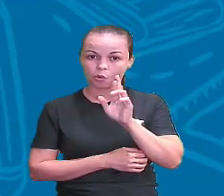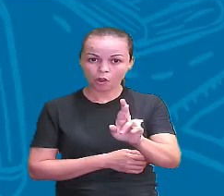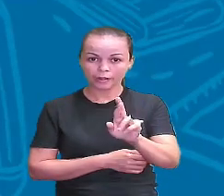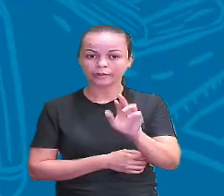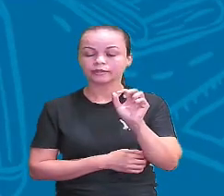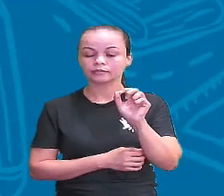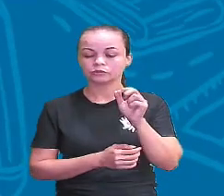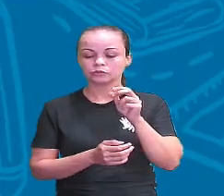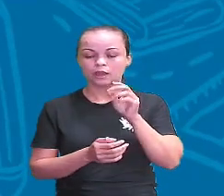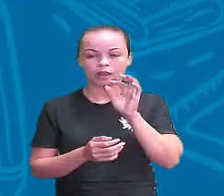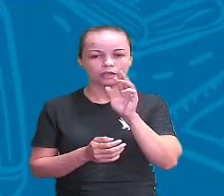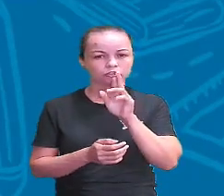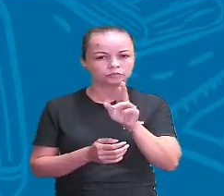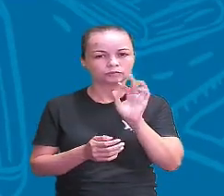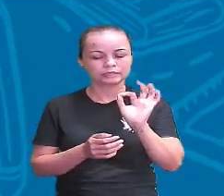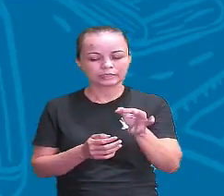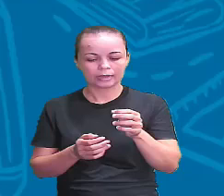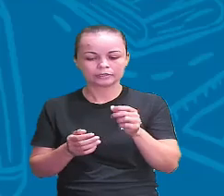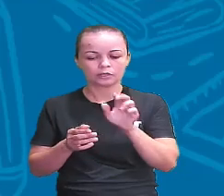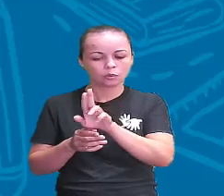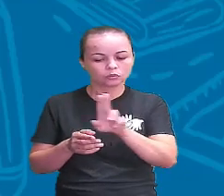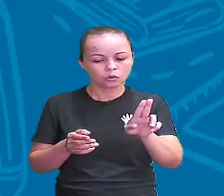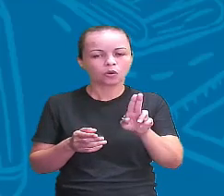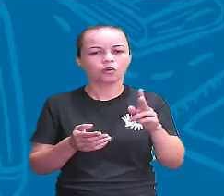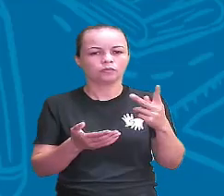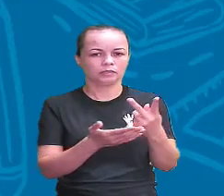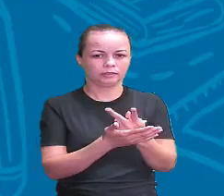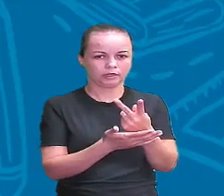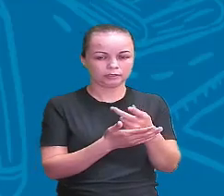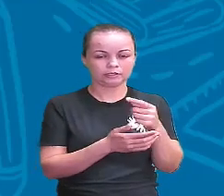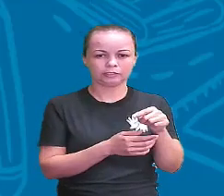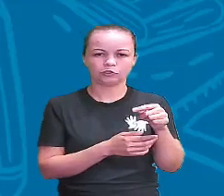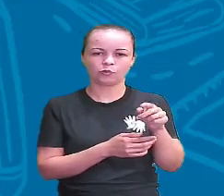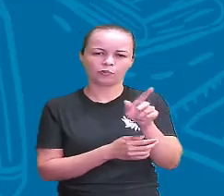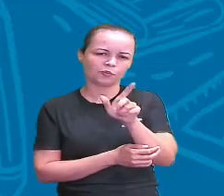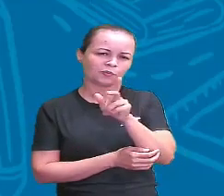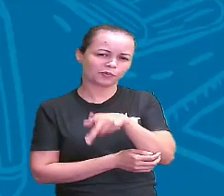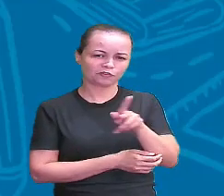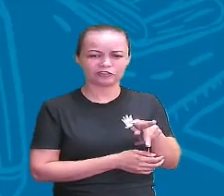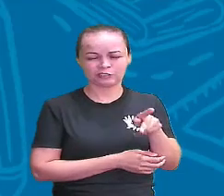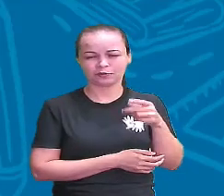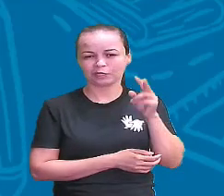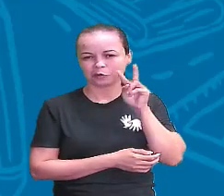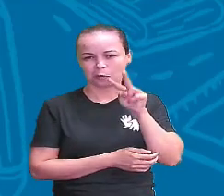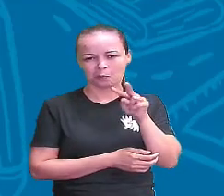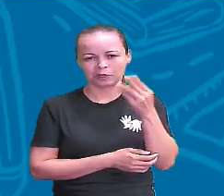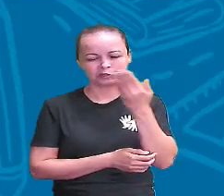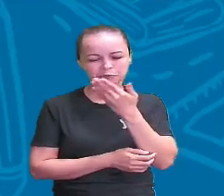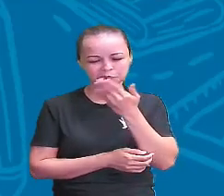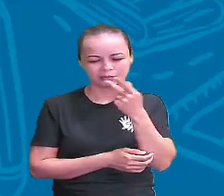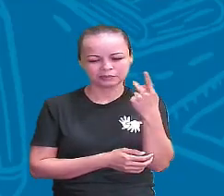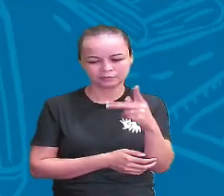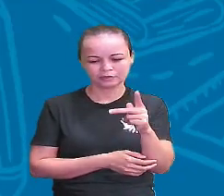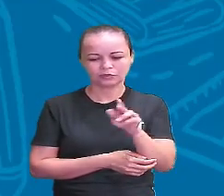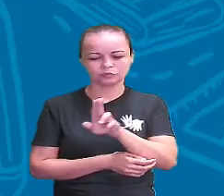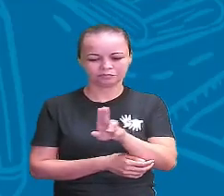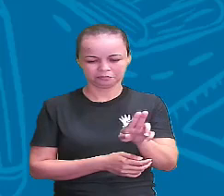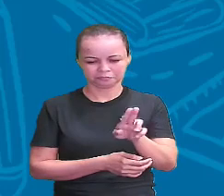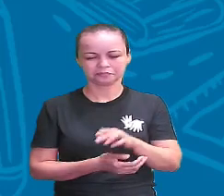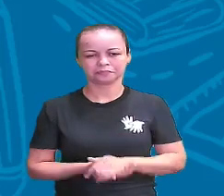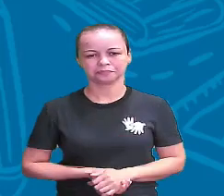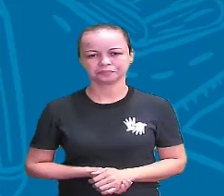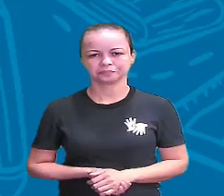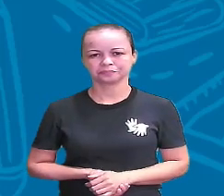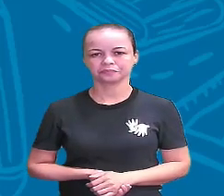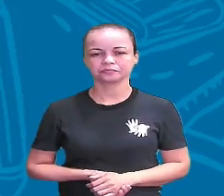ácido lático, tá? E não álcool lático. Ali foi erro desse cabeção aqui que vos fala que não prestou atenção nesse pequeno detalhe lá. E aí, ó,